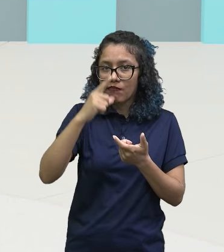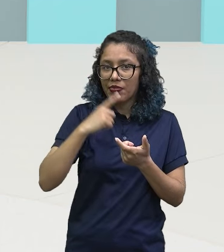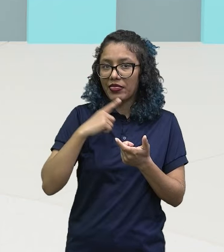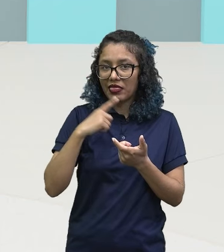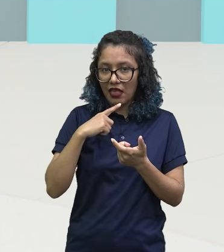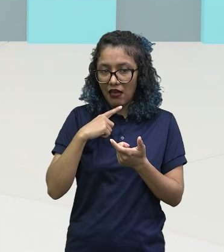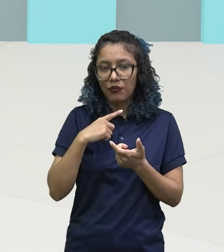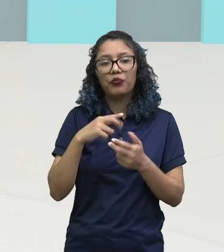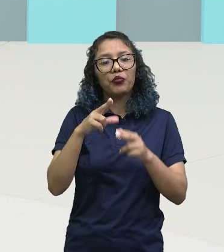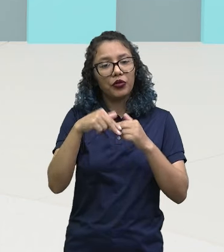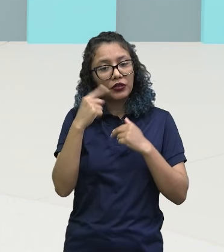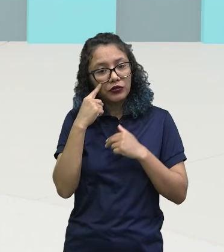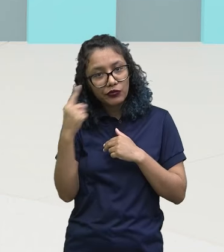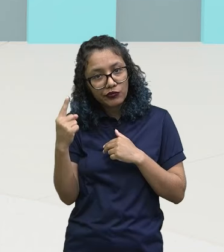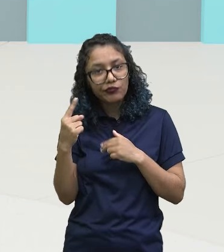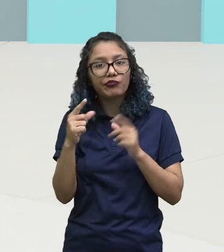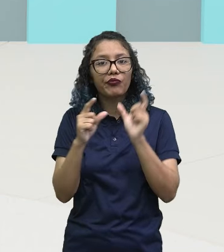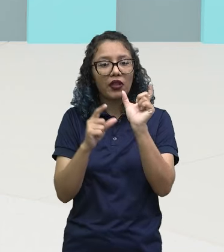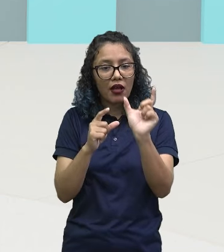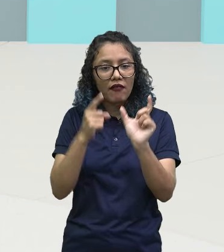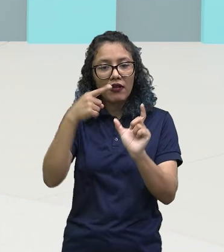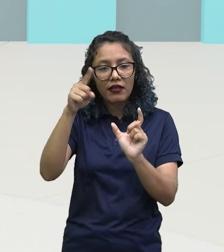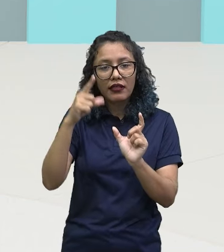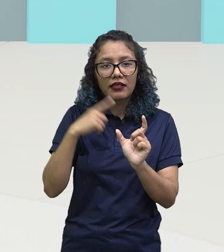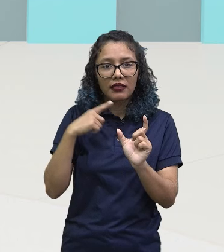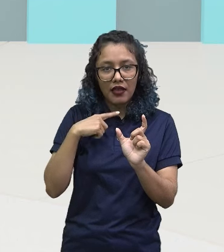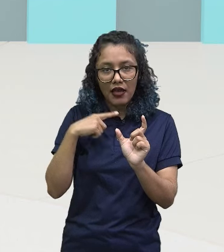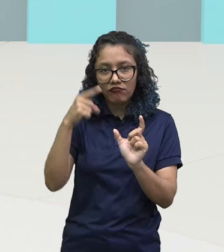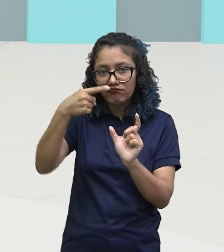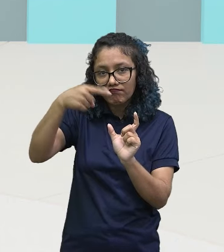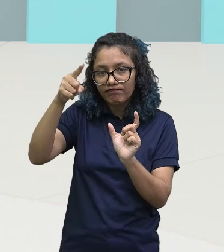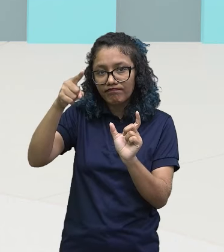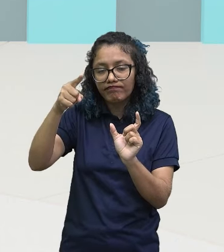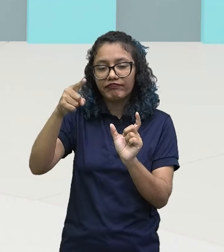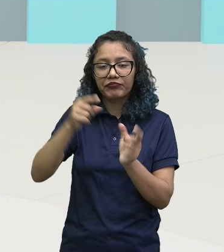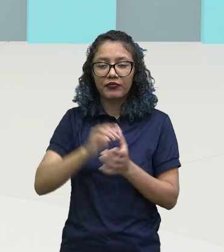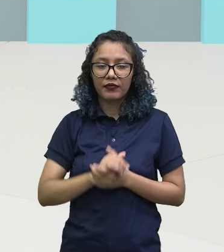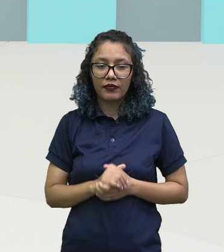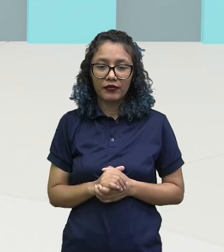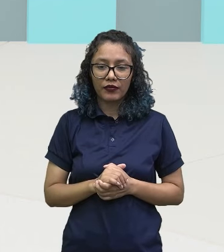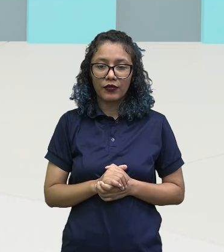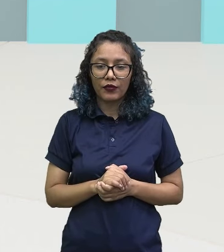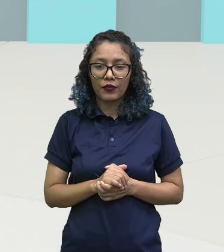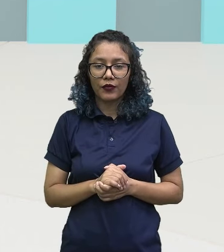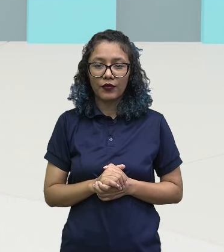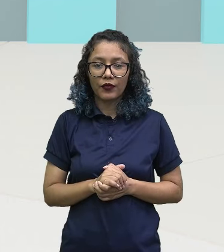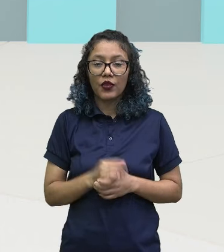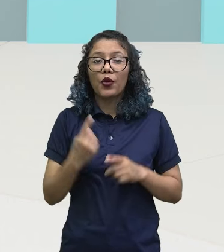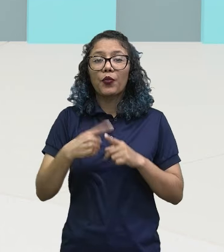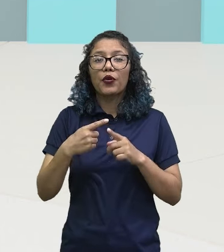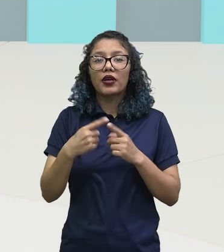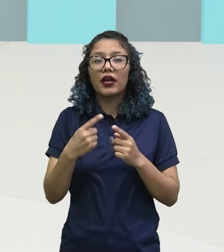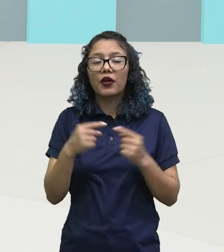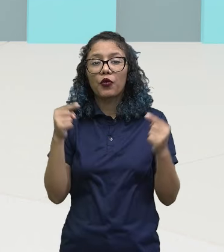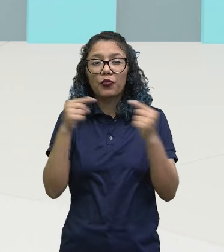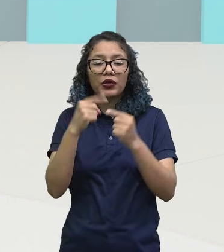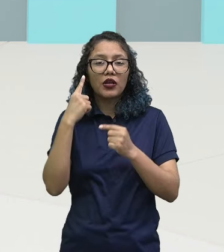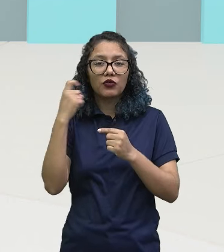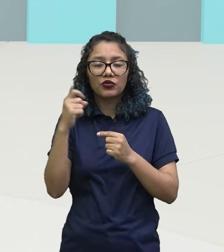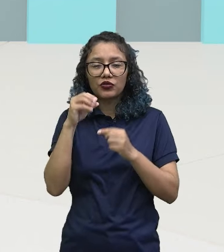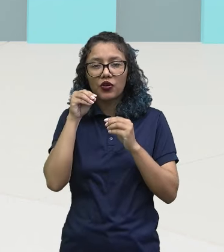um acento aí. E é o acento agudo, o risco, né? Como as pessoas dizem, porque o som é aberto, você não